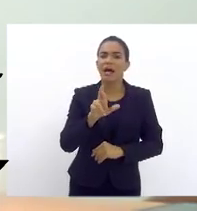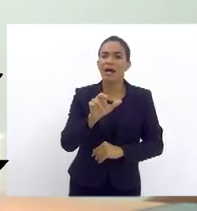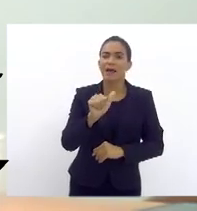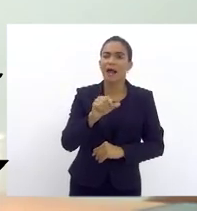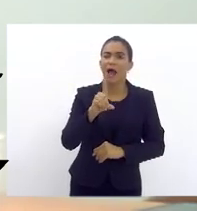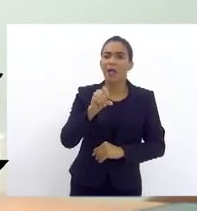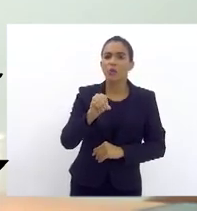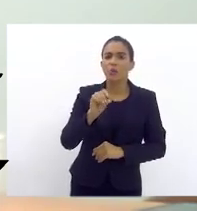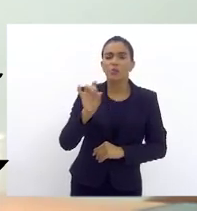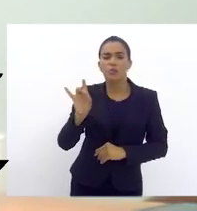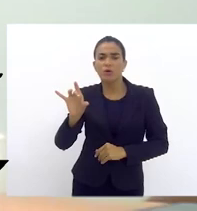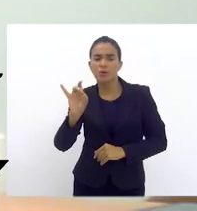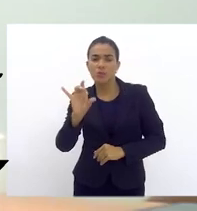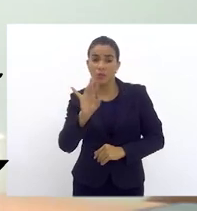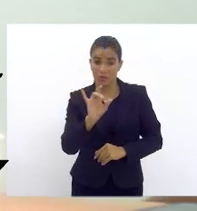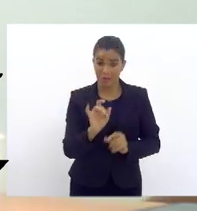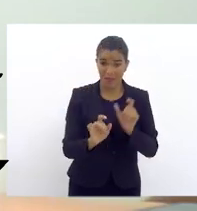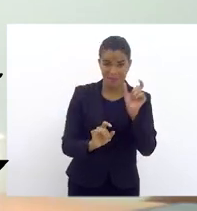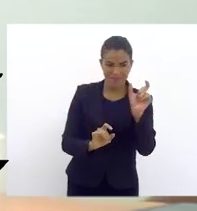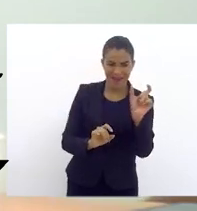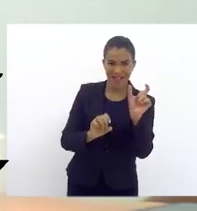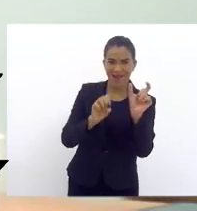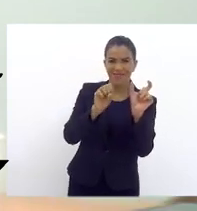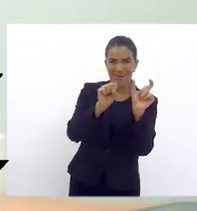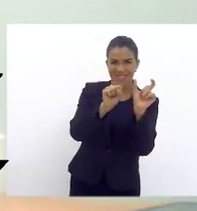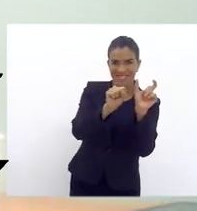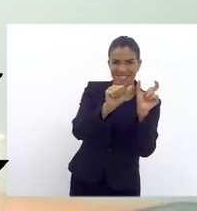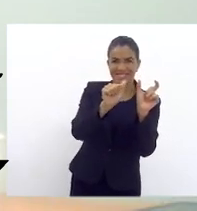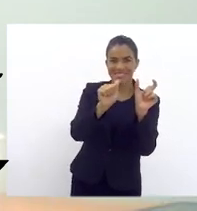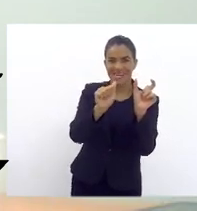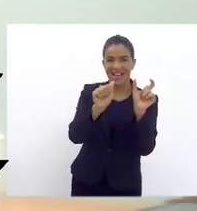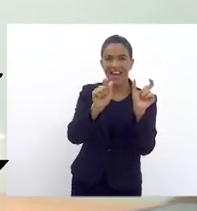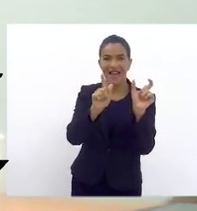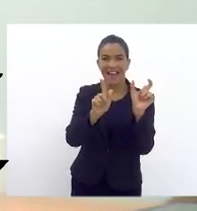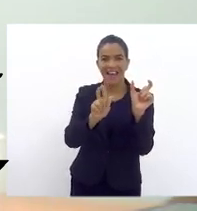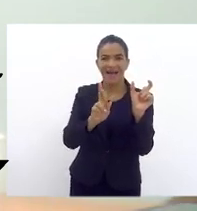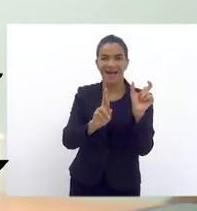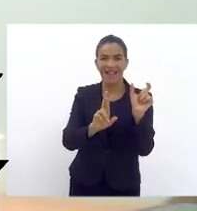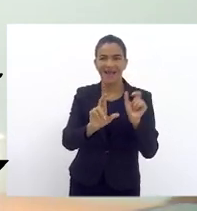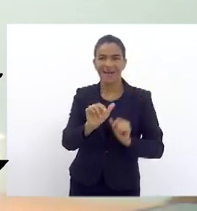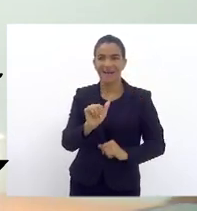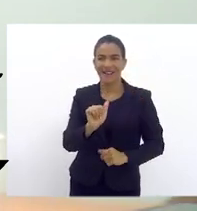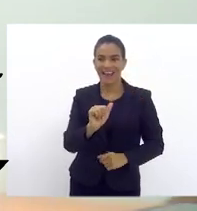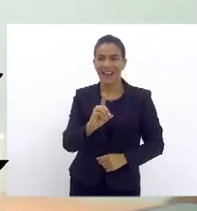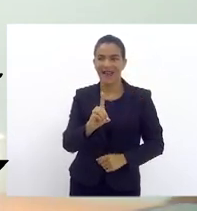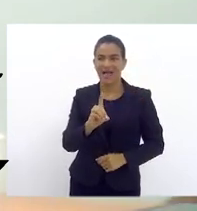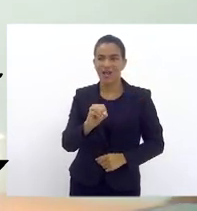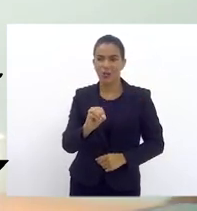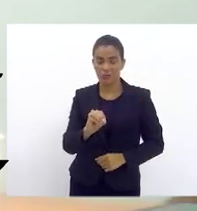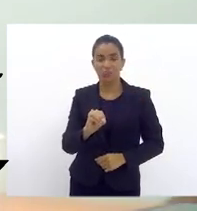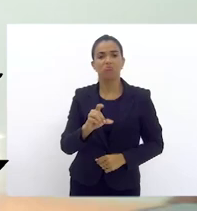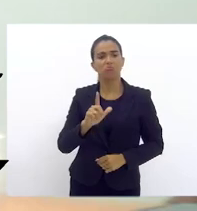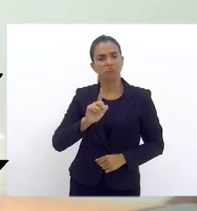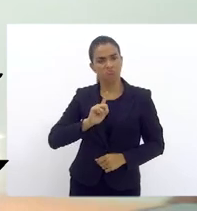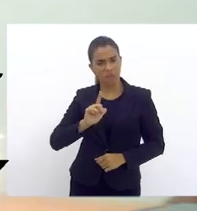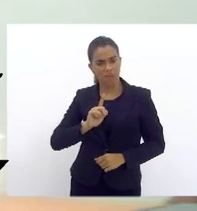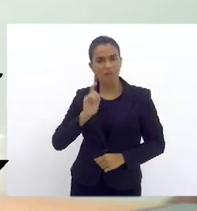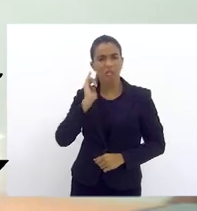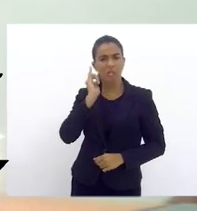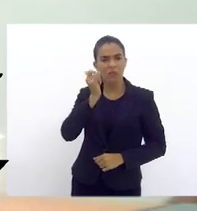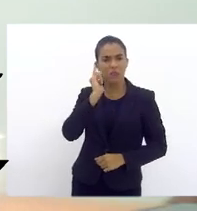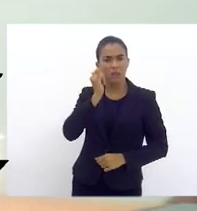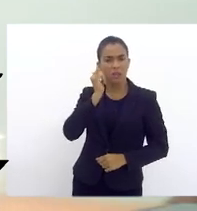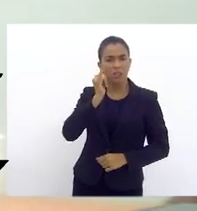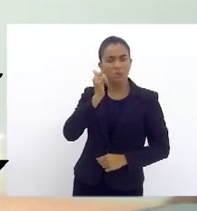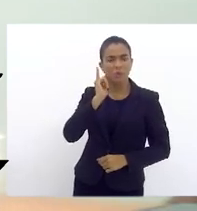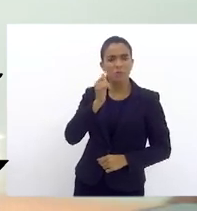O nome por si só já de estudo O Sagrado tivemos aqui depoimentos interessantes onde